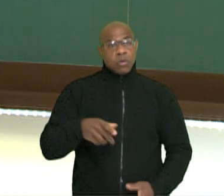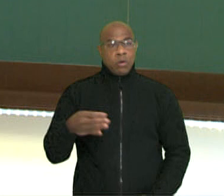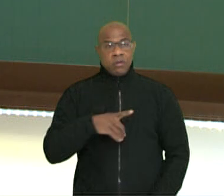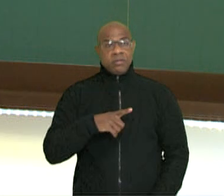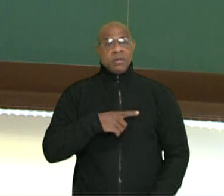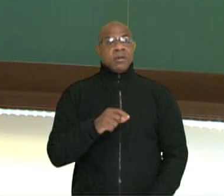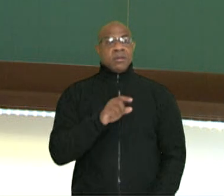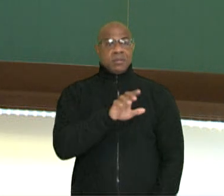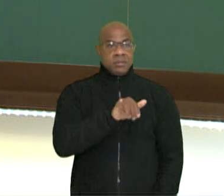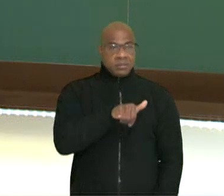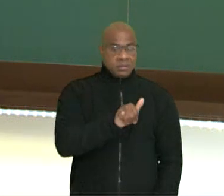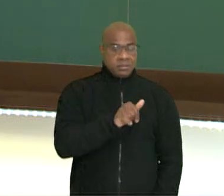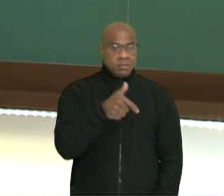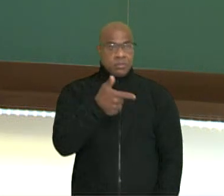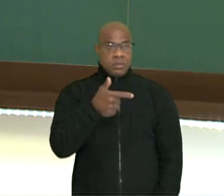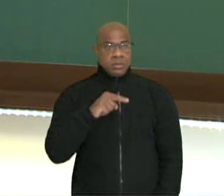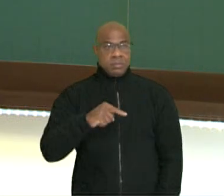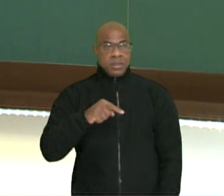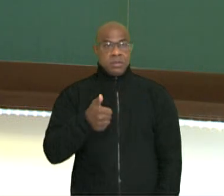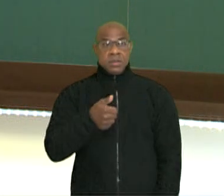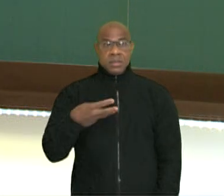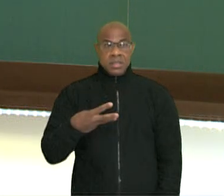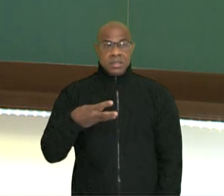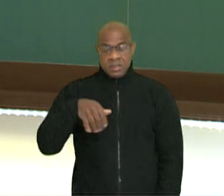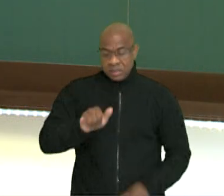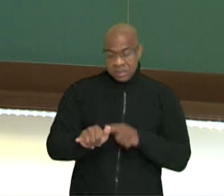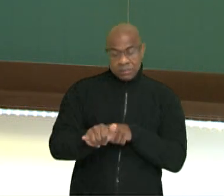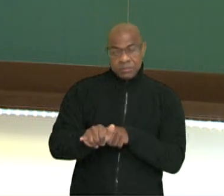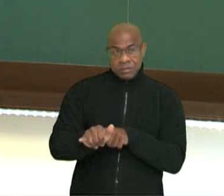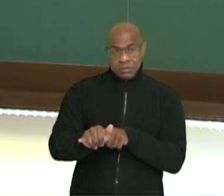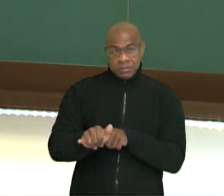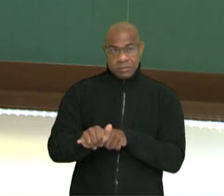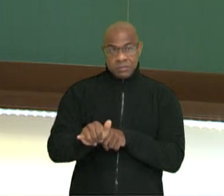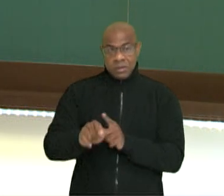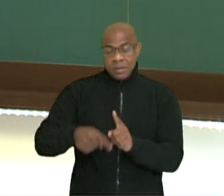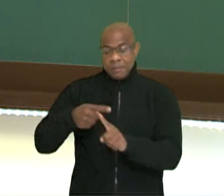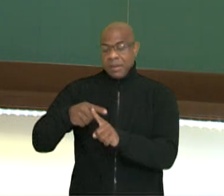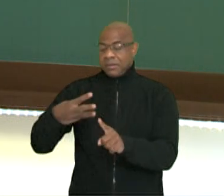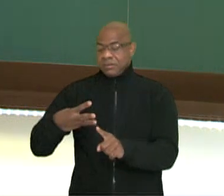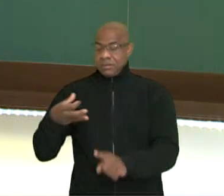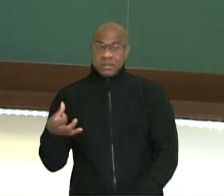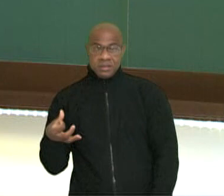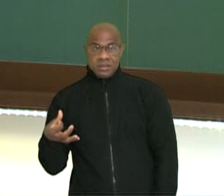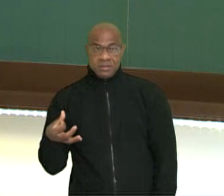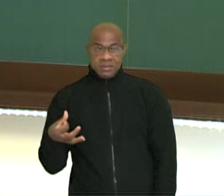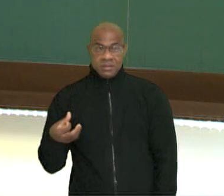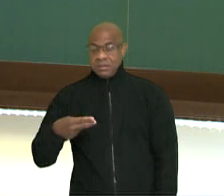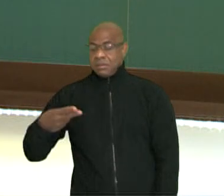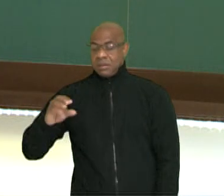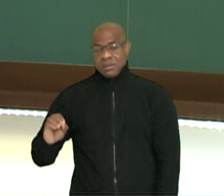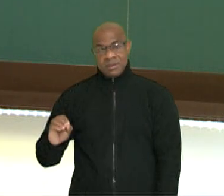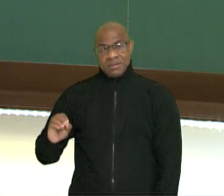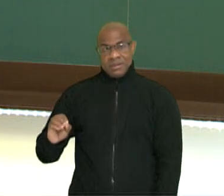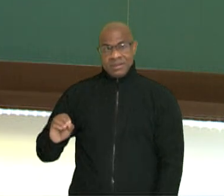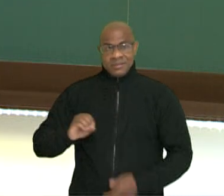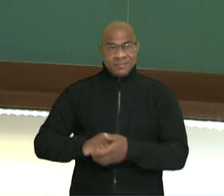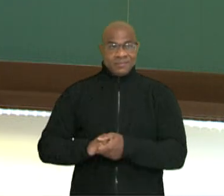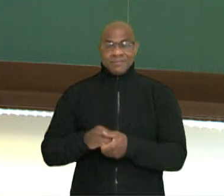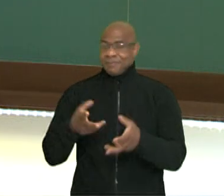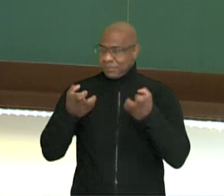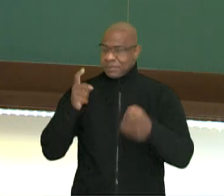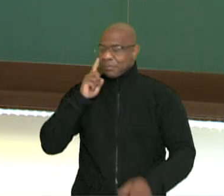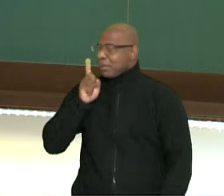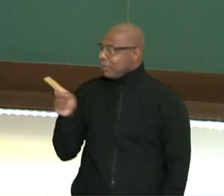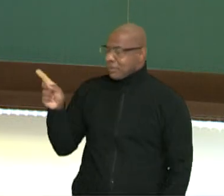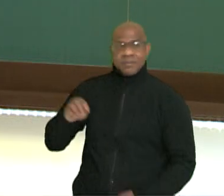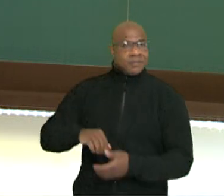quadrado, menos 13 vezes a nova letra, caso você tenha escolhido outra, mais 36 igual a zero.